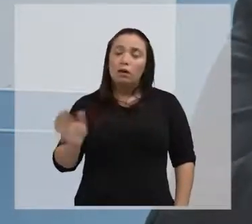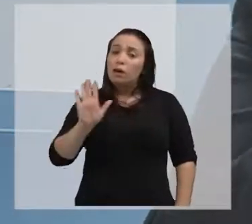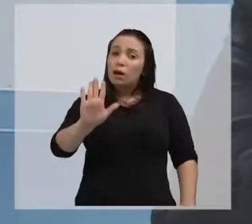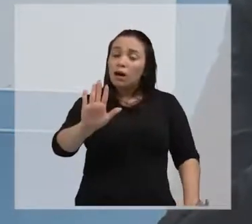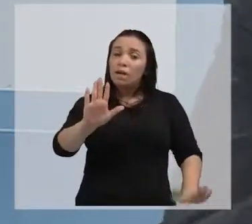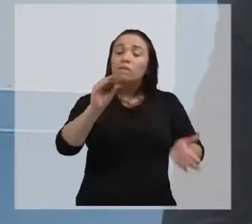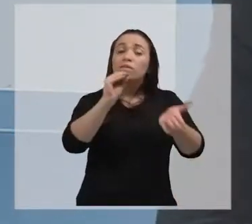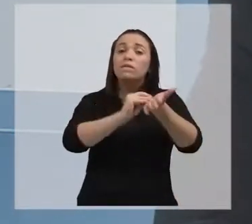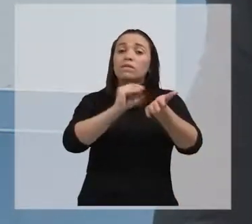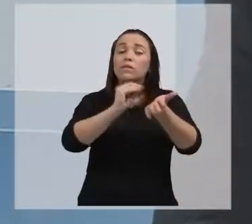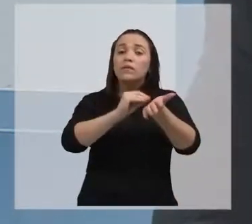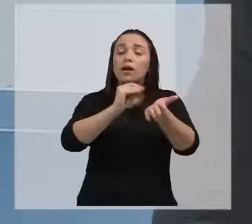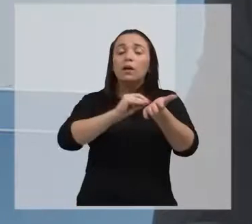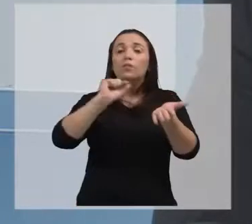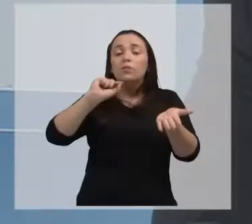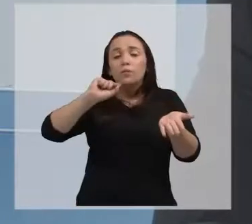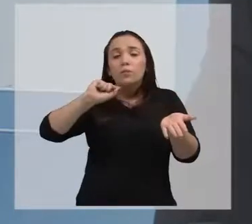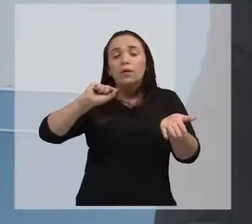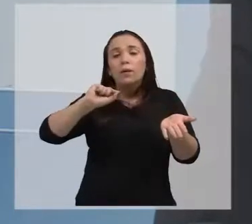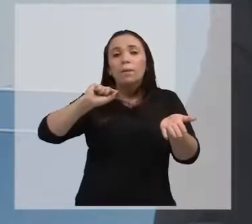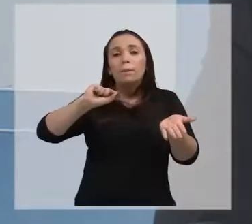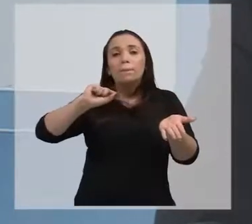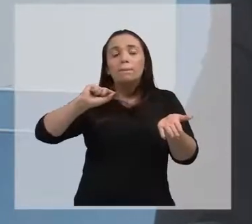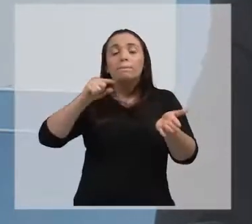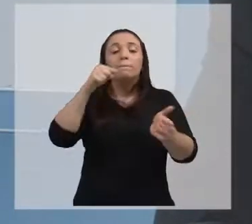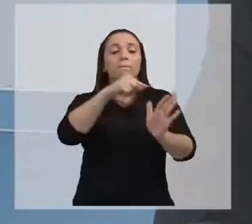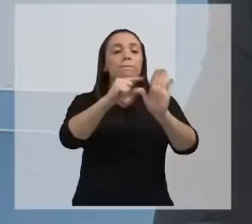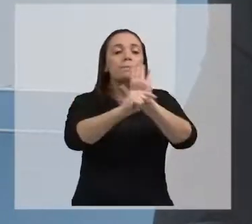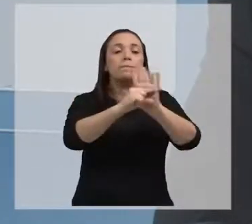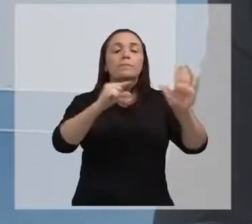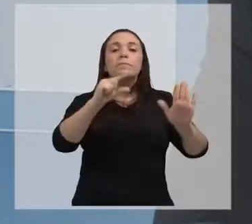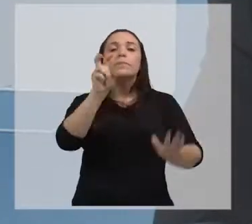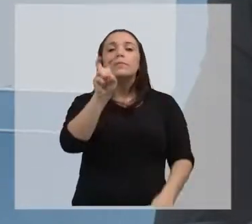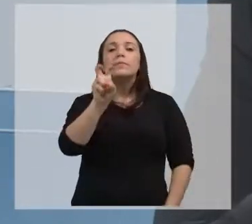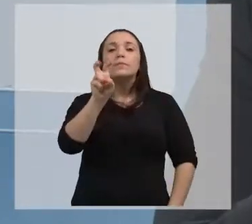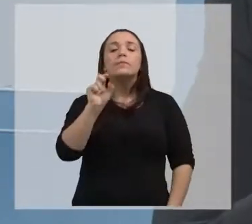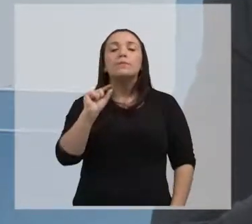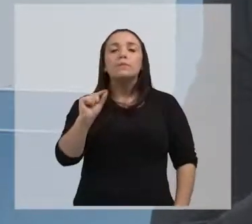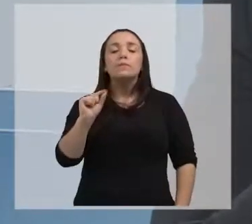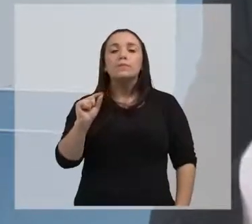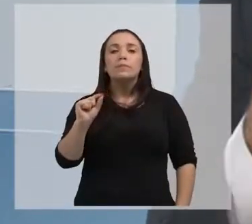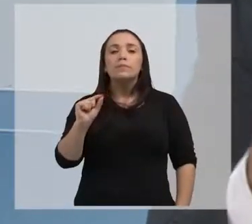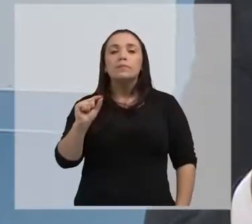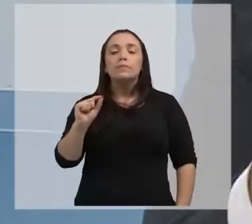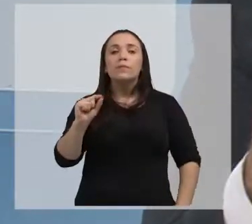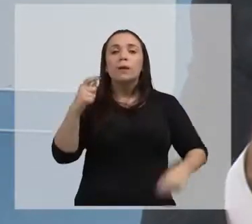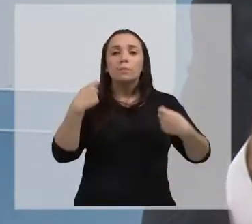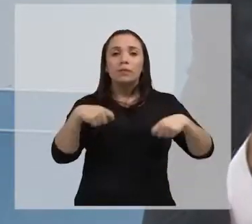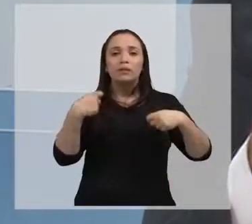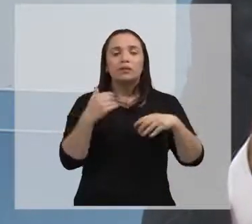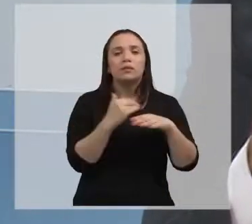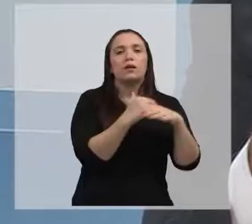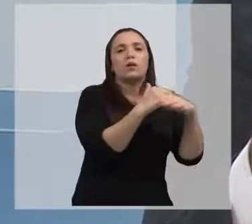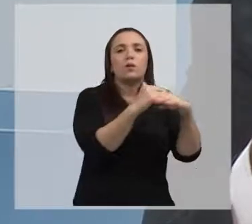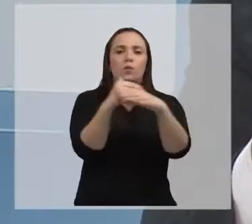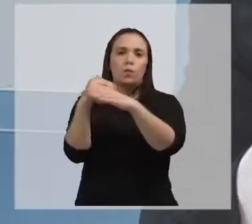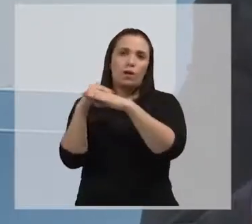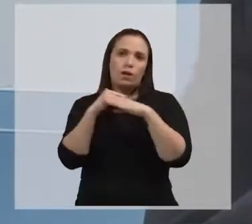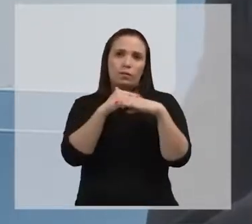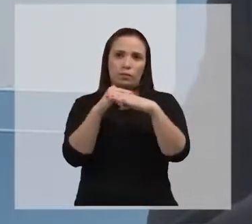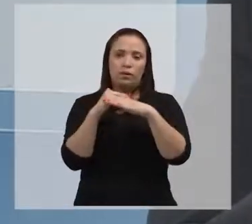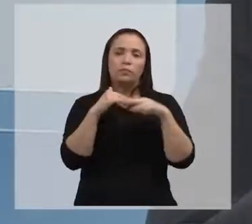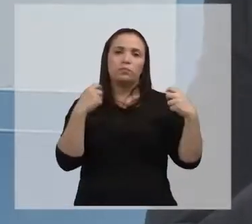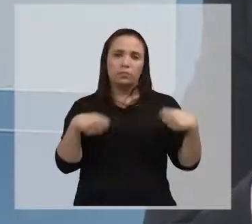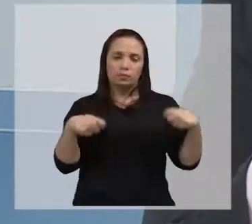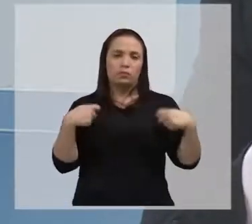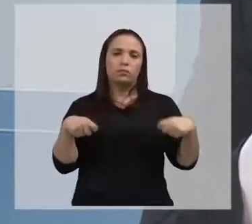a parte principal do artigo 5º, ela fala em igualdade. Ela fala em